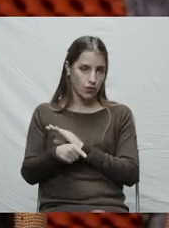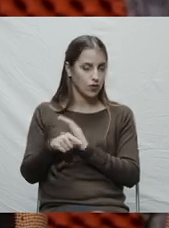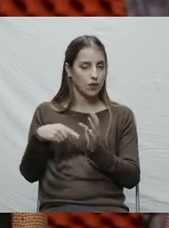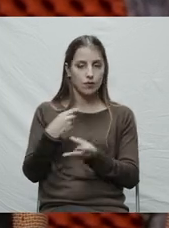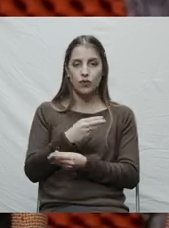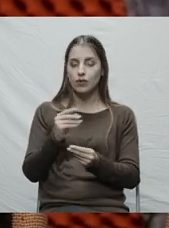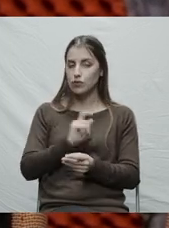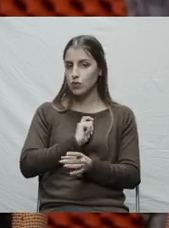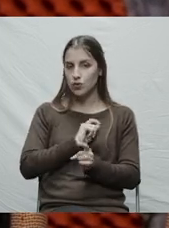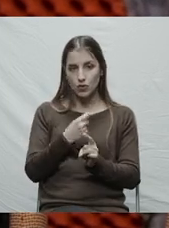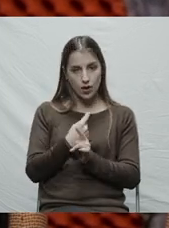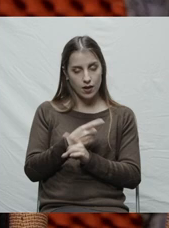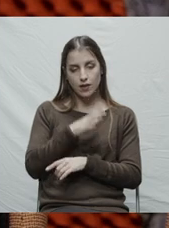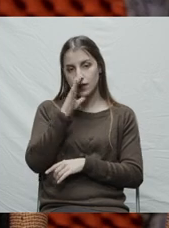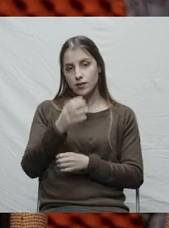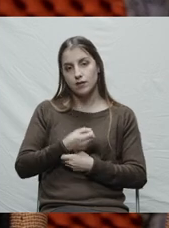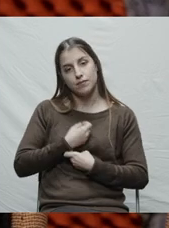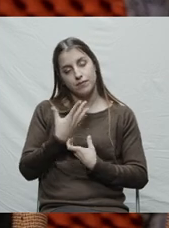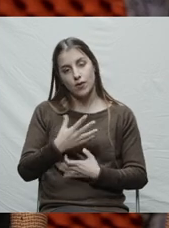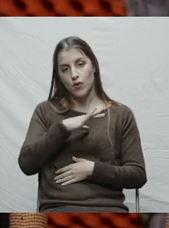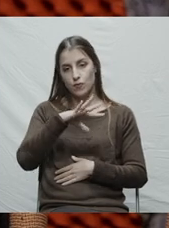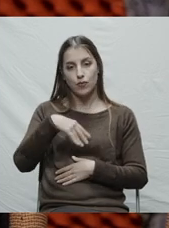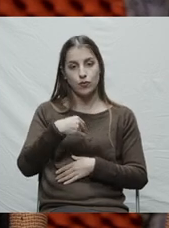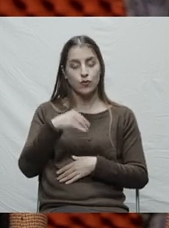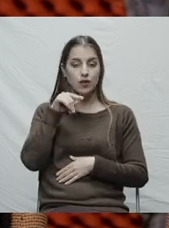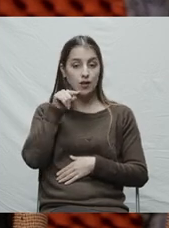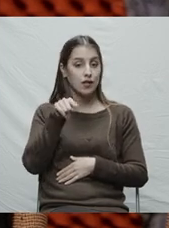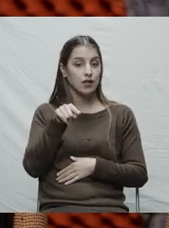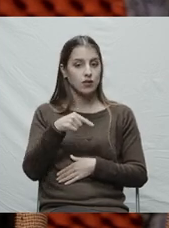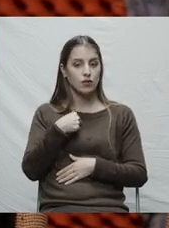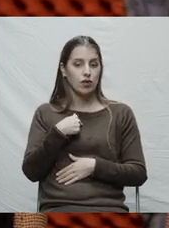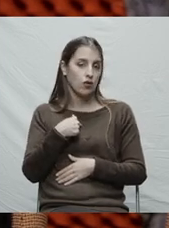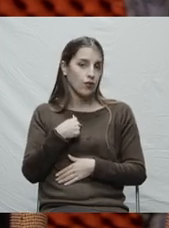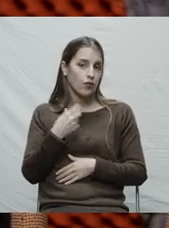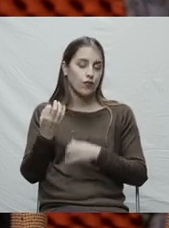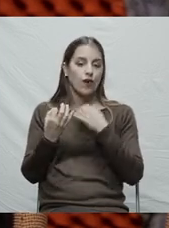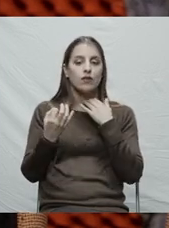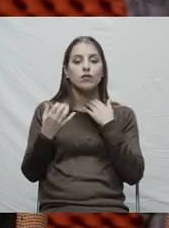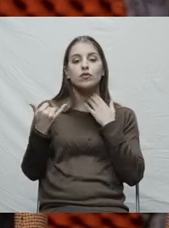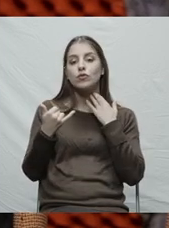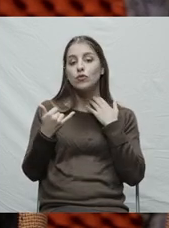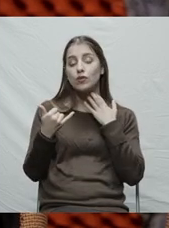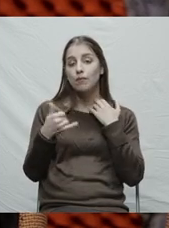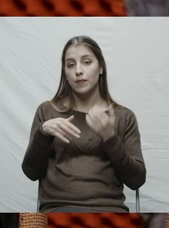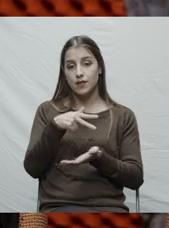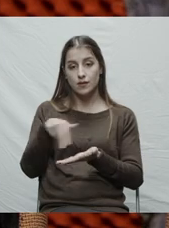muito emocional, dizer alguma coisa ao mundo e isso tudo. E nesse aspecto, eu teria. E depois a segunda